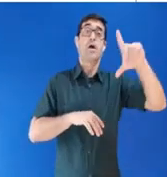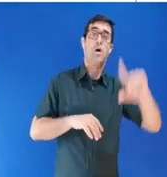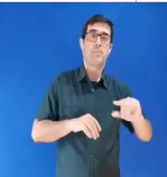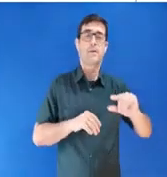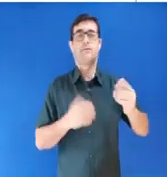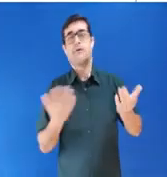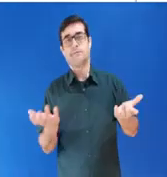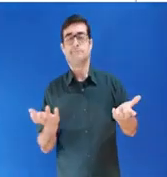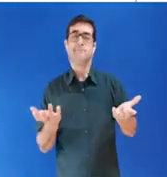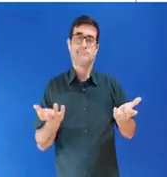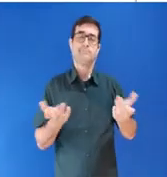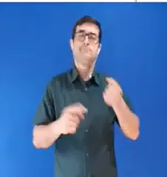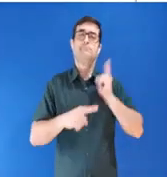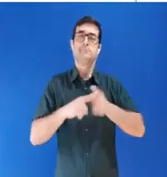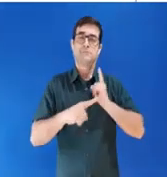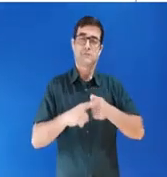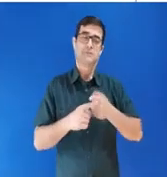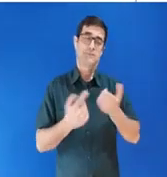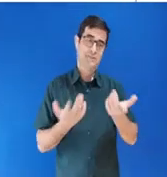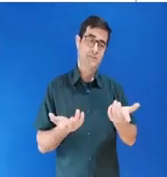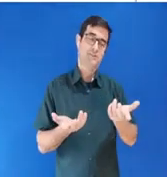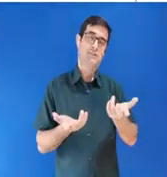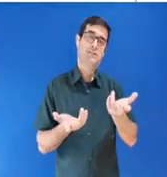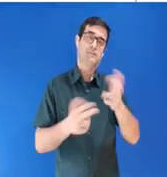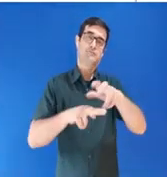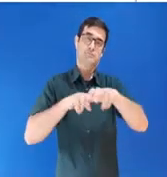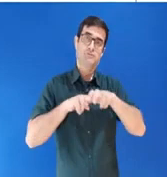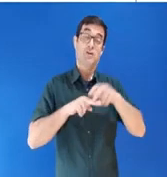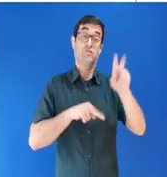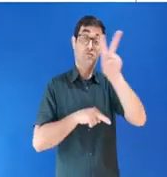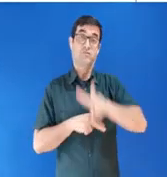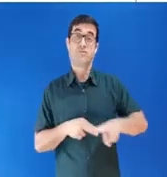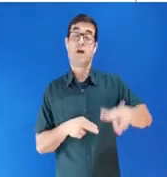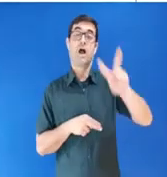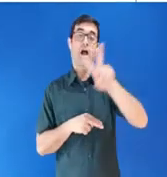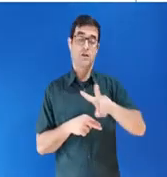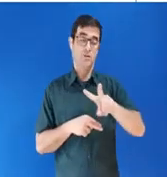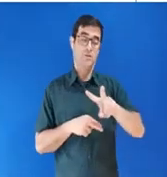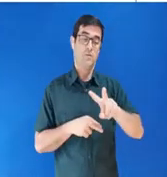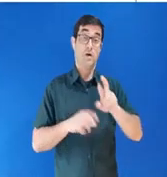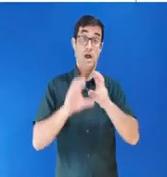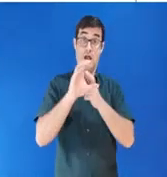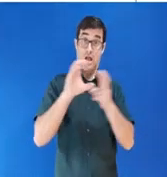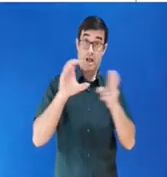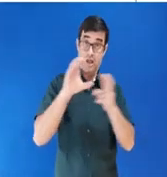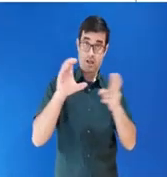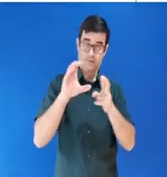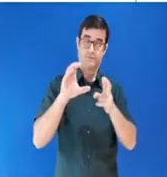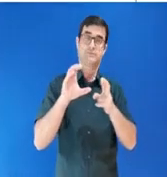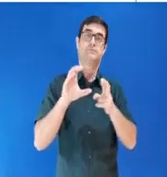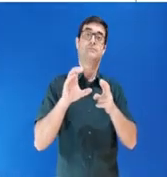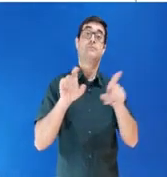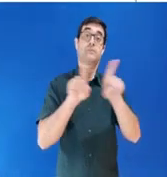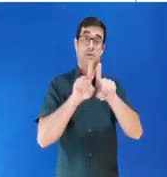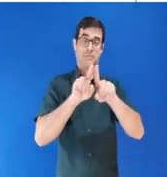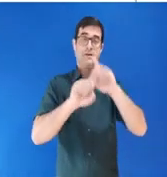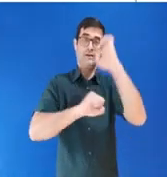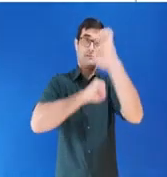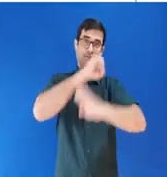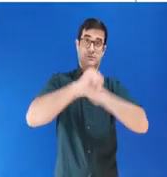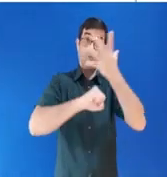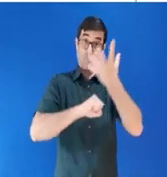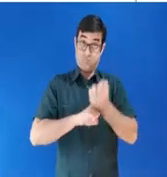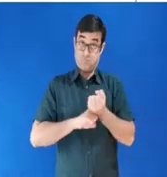deve justamente por causa dos valores de raio atômico e carga nuclear efetiva. As duas